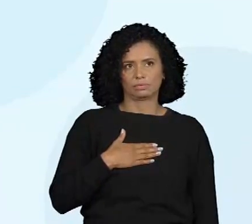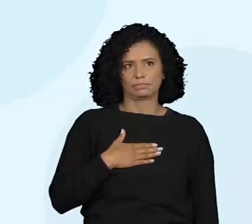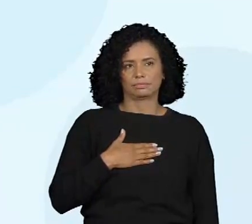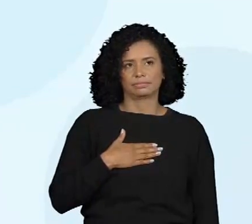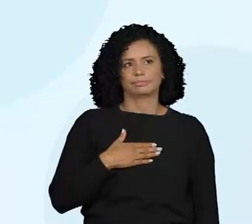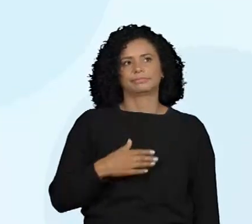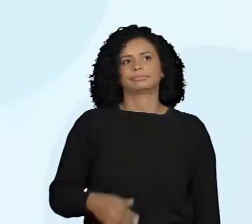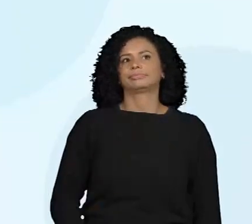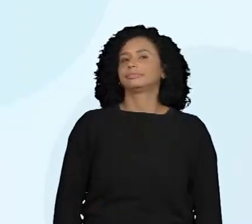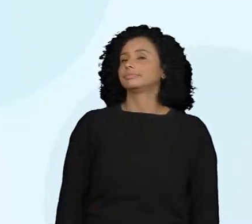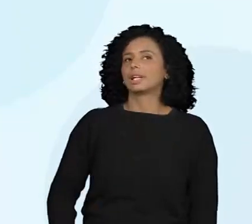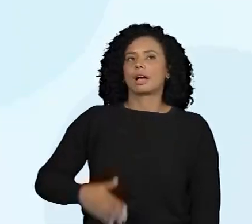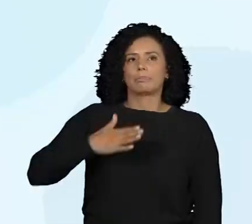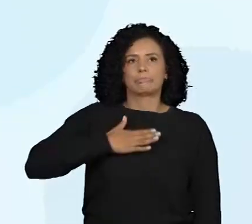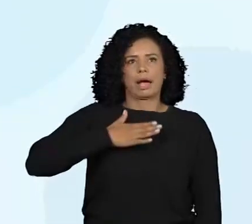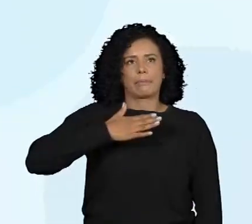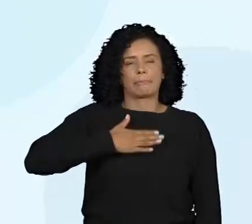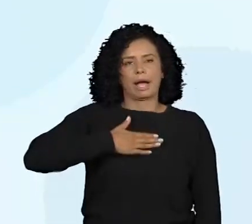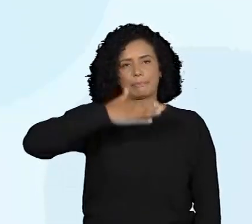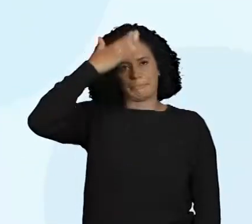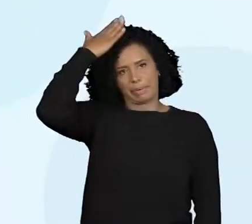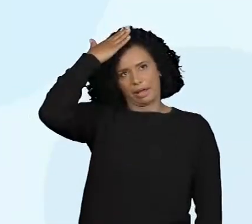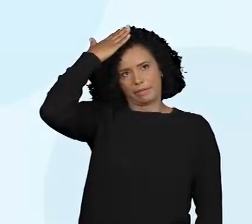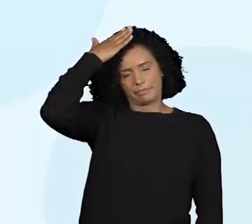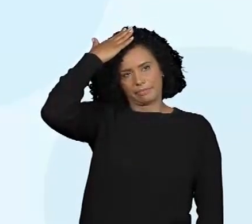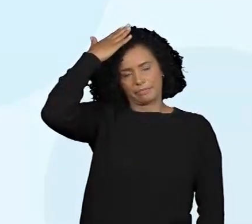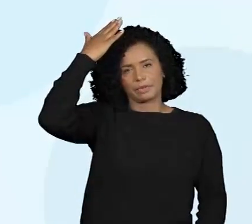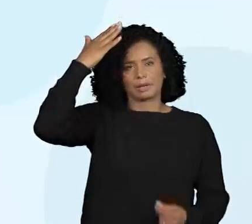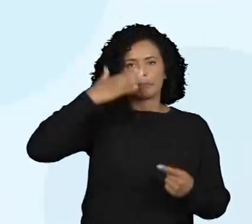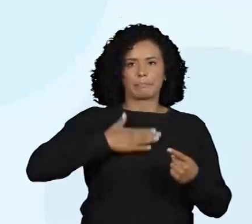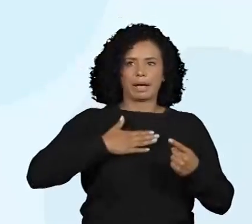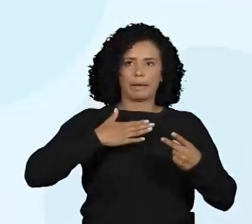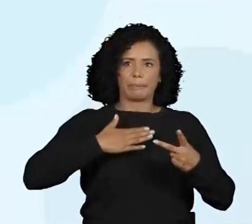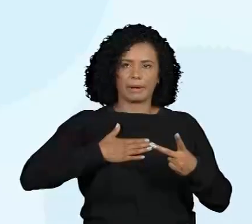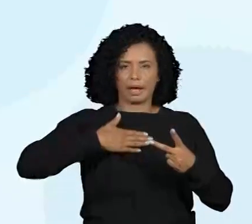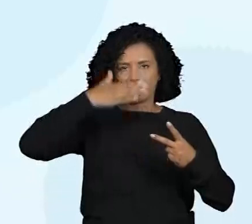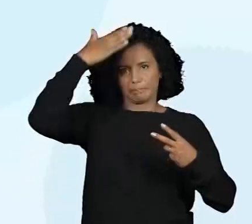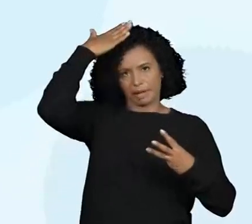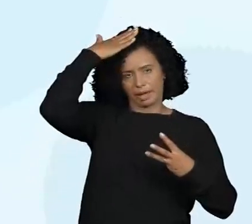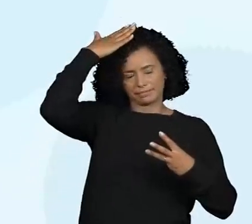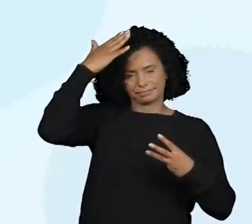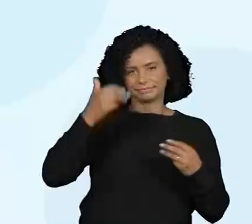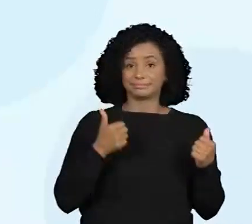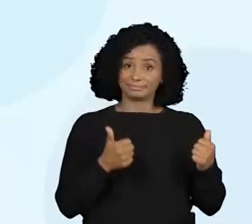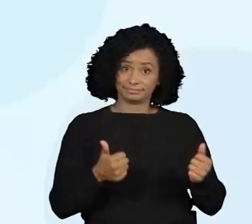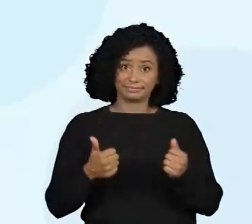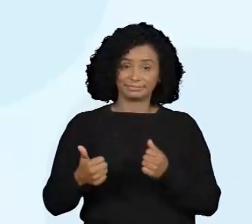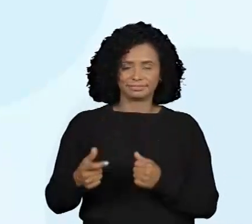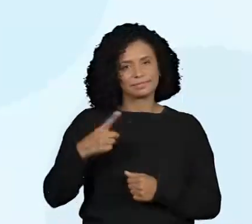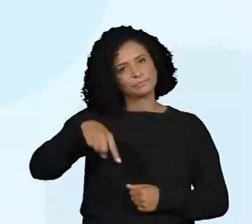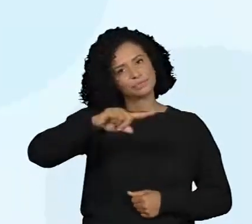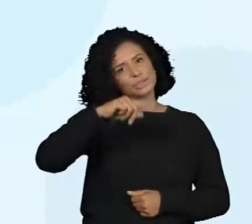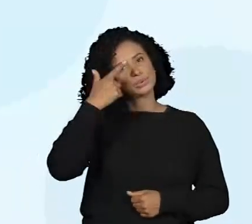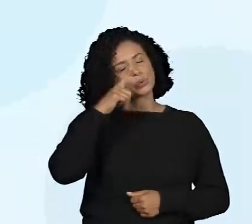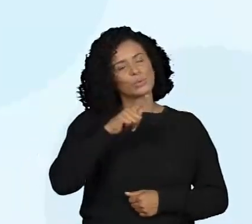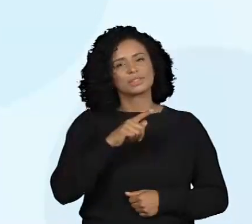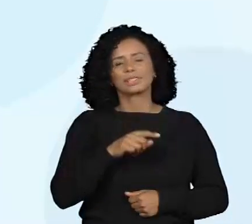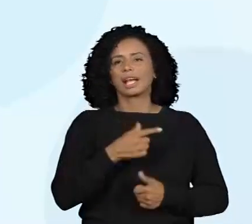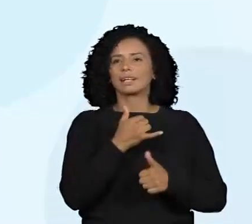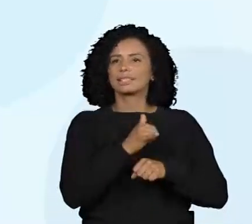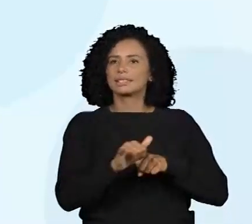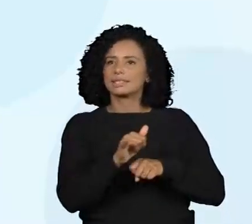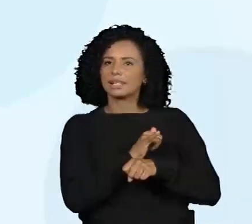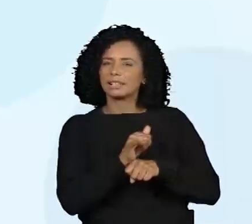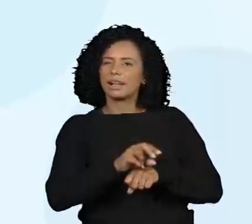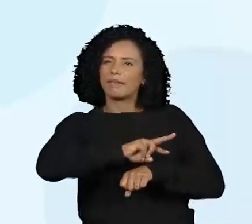Beleza então você consegue fazer isso daí também com diversas formas Então